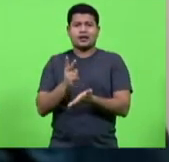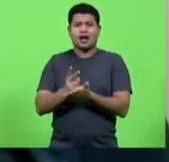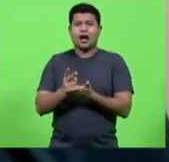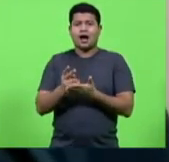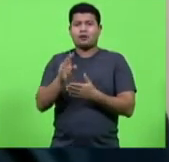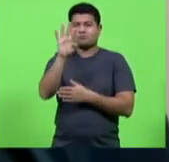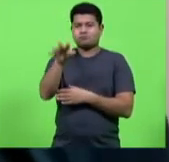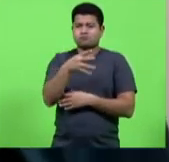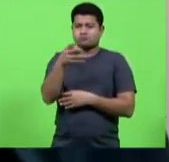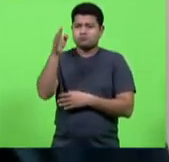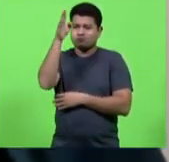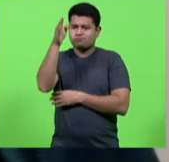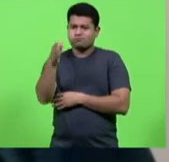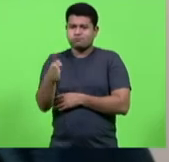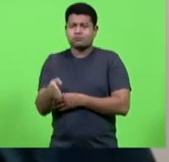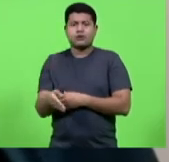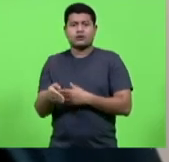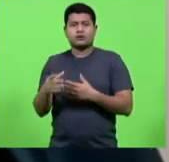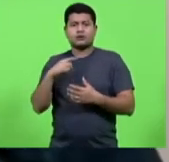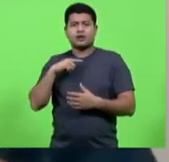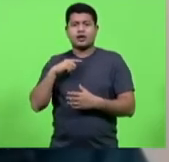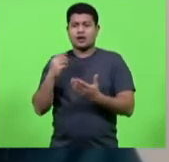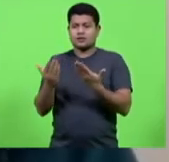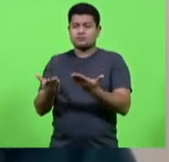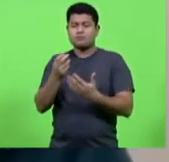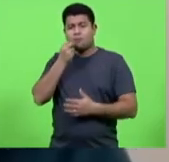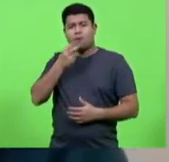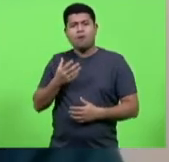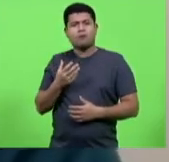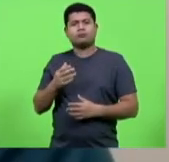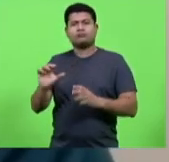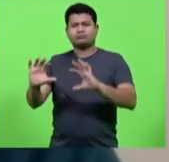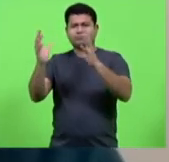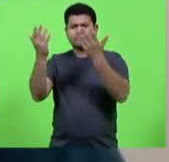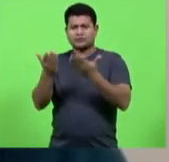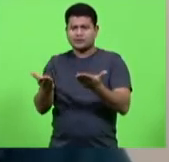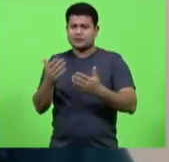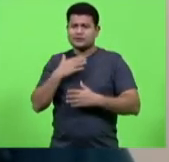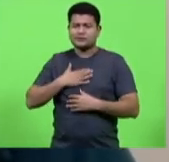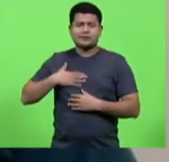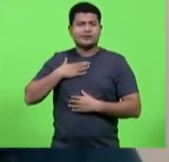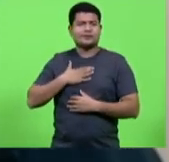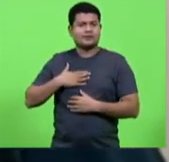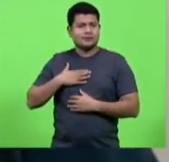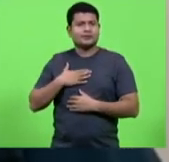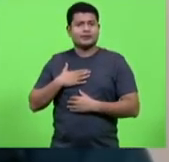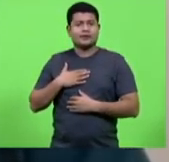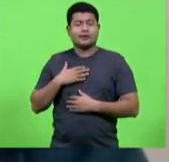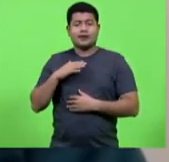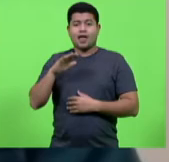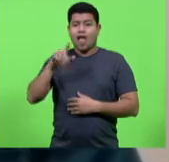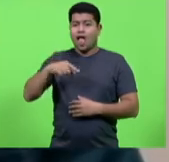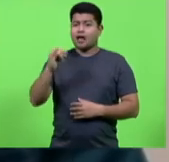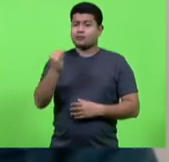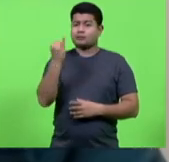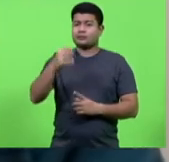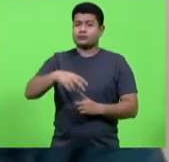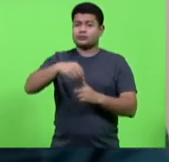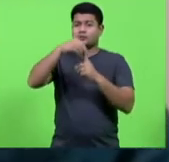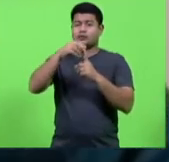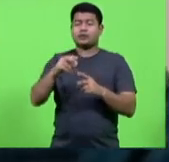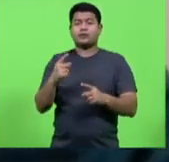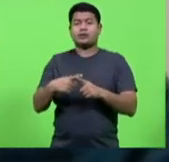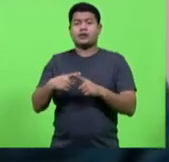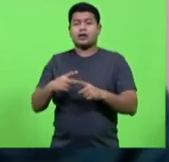de eventos da capital. Isso é importante a gente destacar, porque além de valorizar